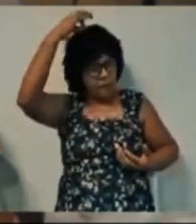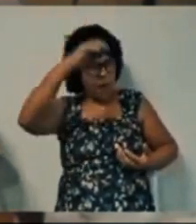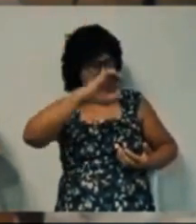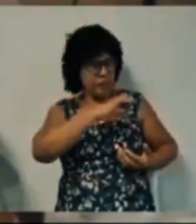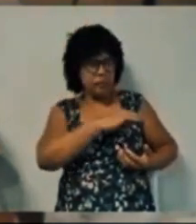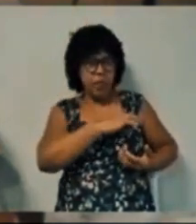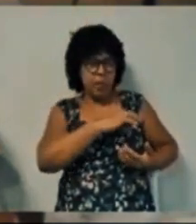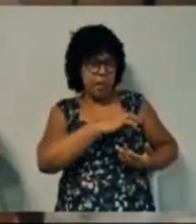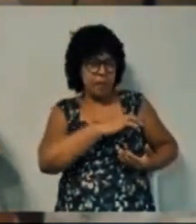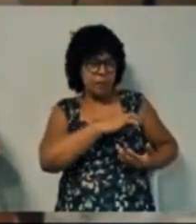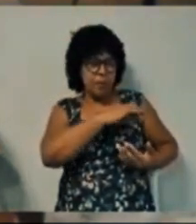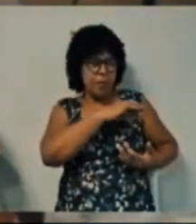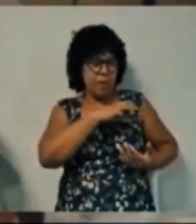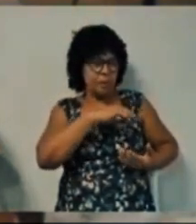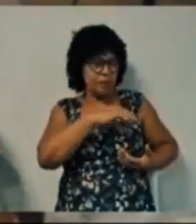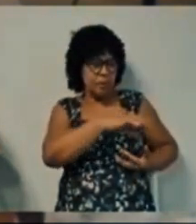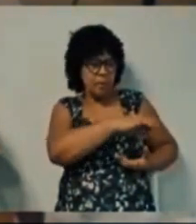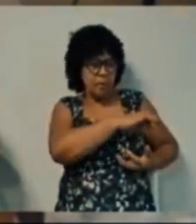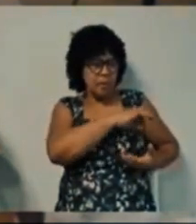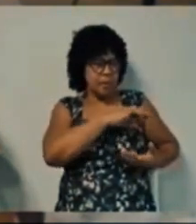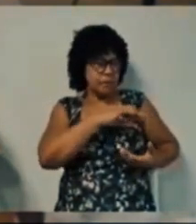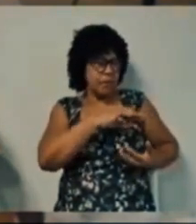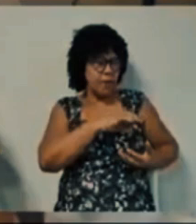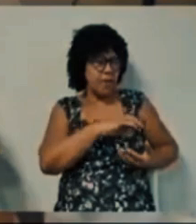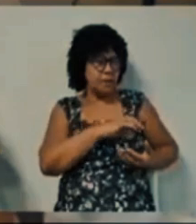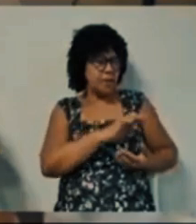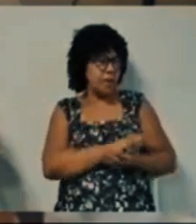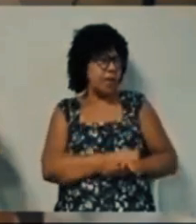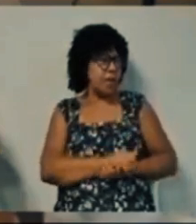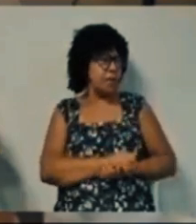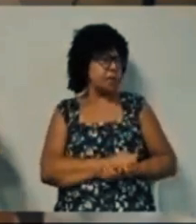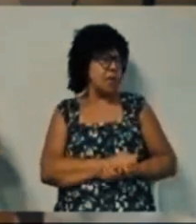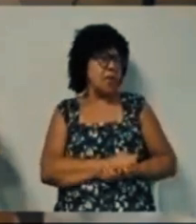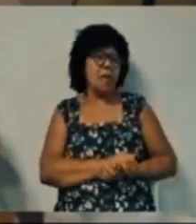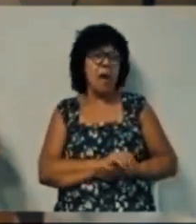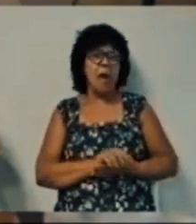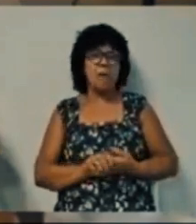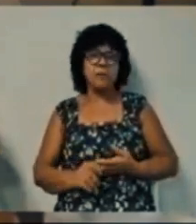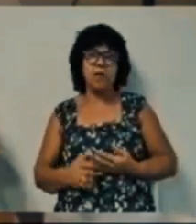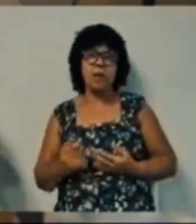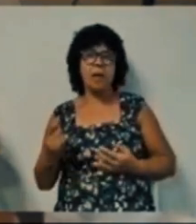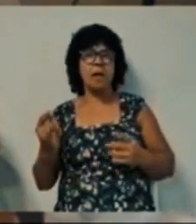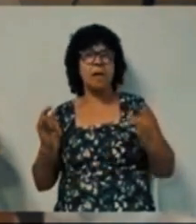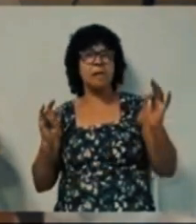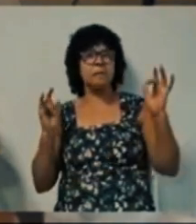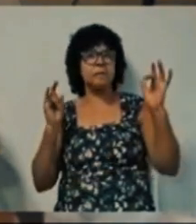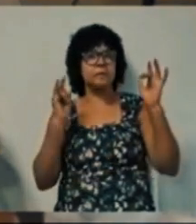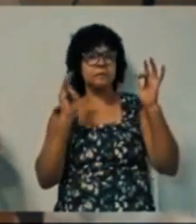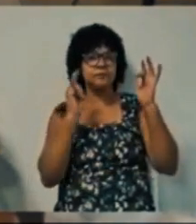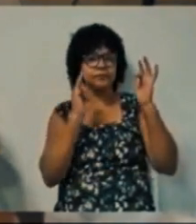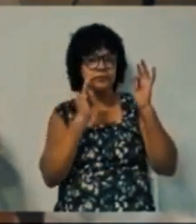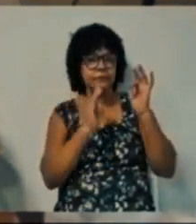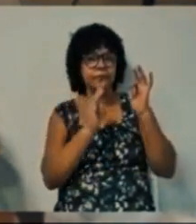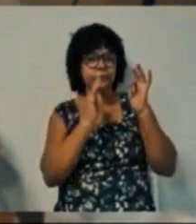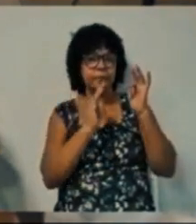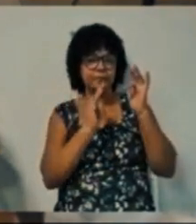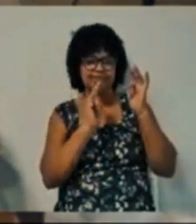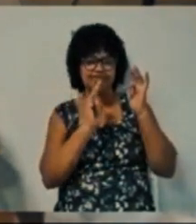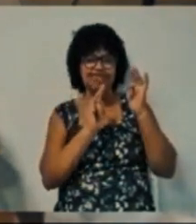fervendo. Enquanto eu estou pregando aqui, tu estás dizendo: como eu amo Cristo, como eu amo o